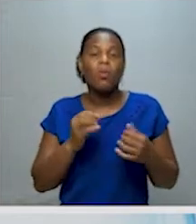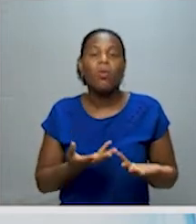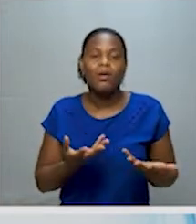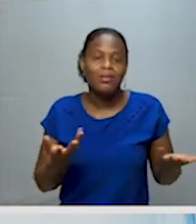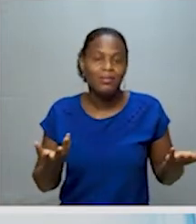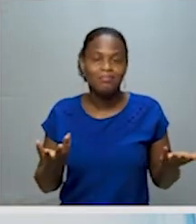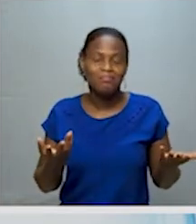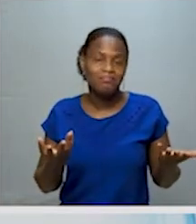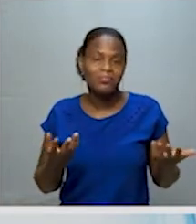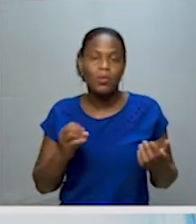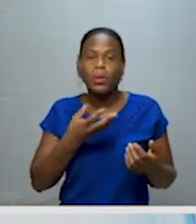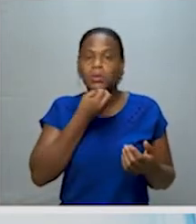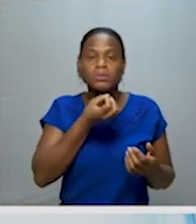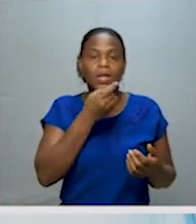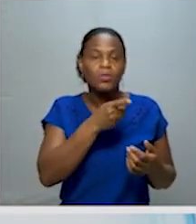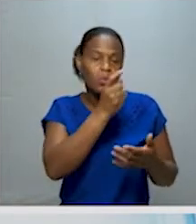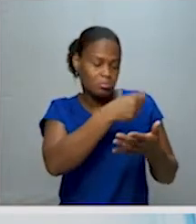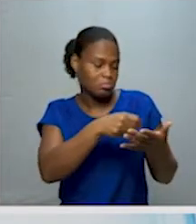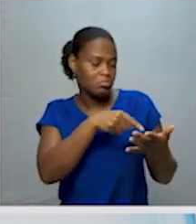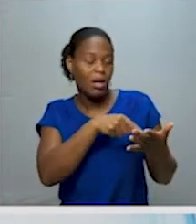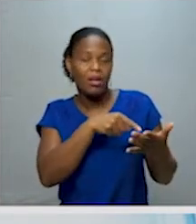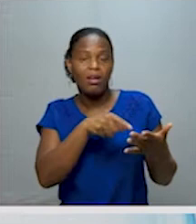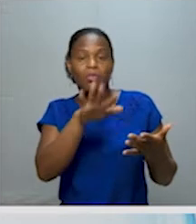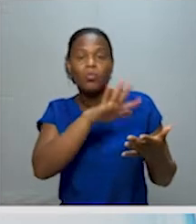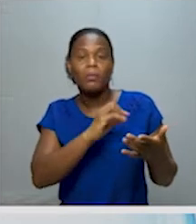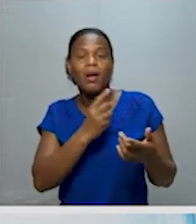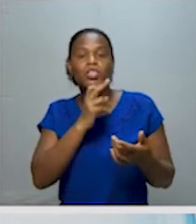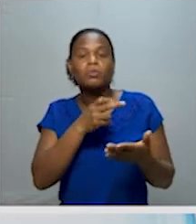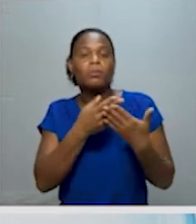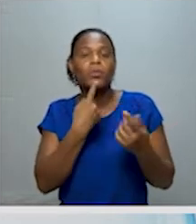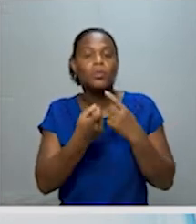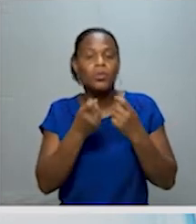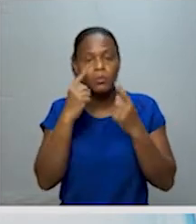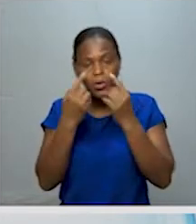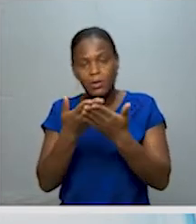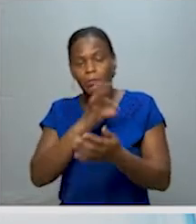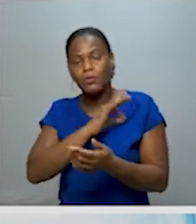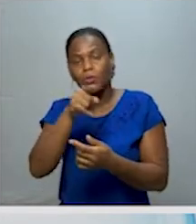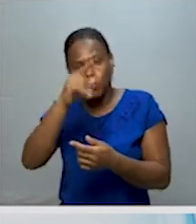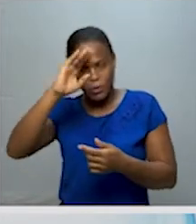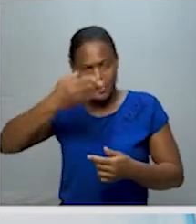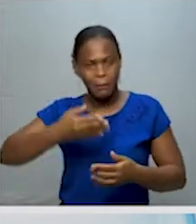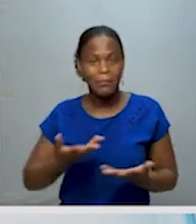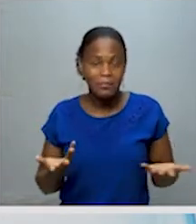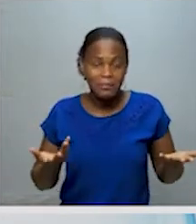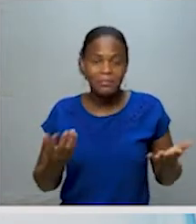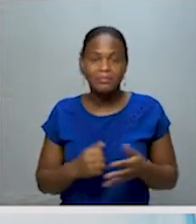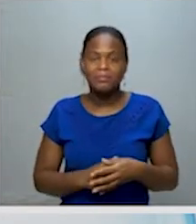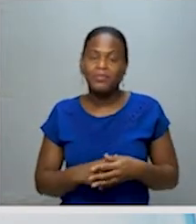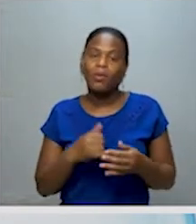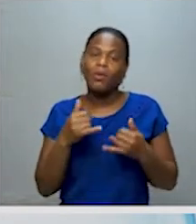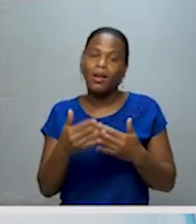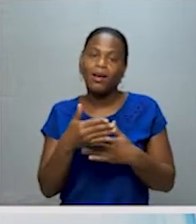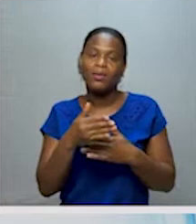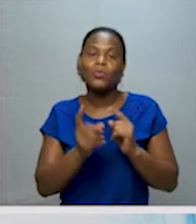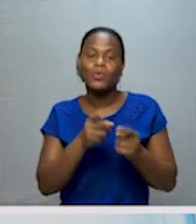foi portanto, o argumento que você utilizou para responder àquela pergunta e mostrar ao professor que você sabe? Então, é a